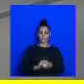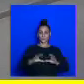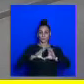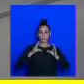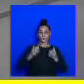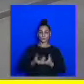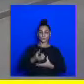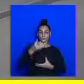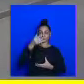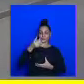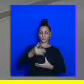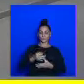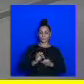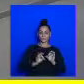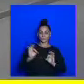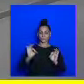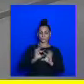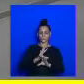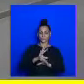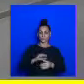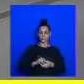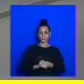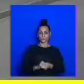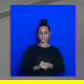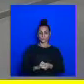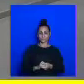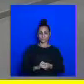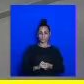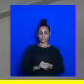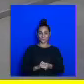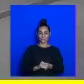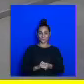Globo, o suporte em cima do globo número 5 reabastecido.